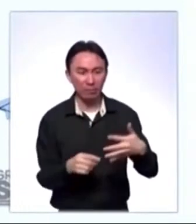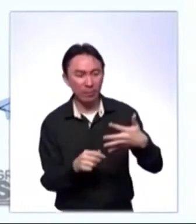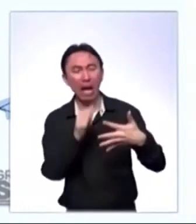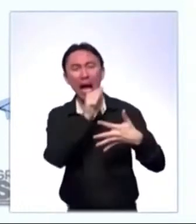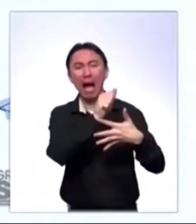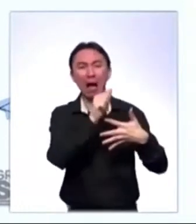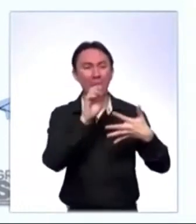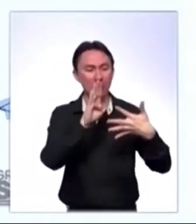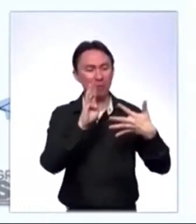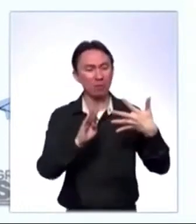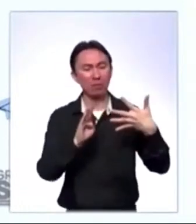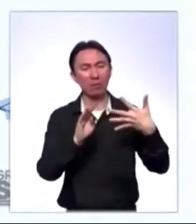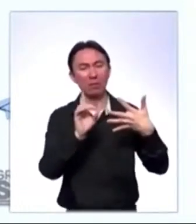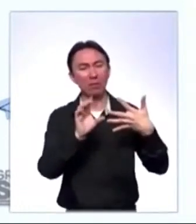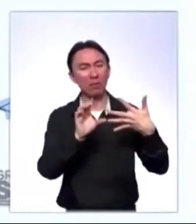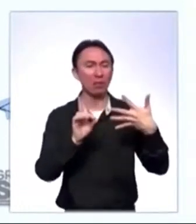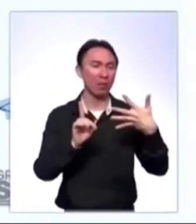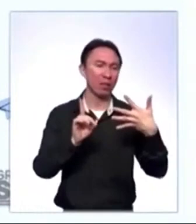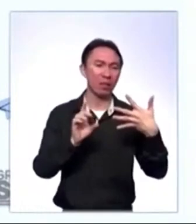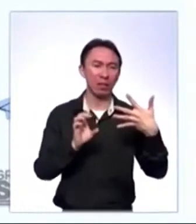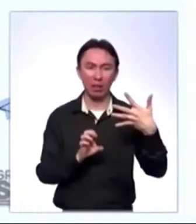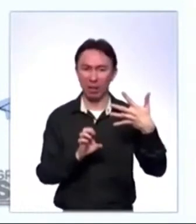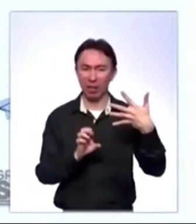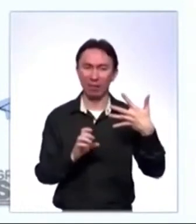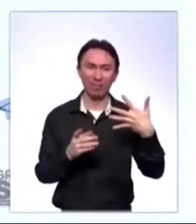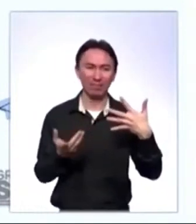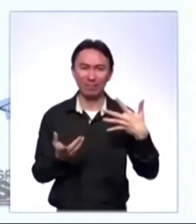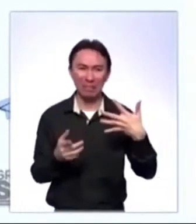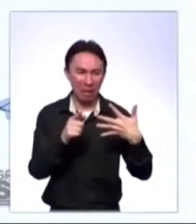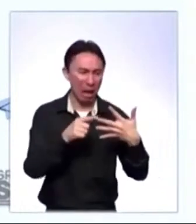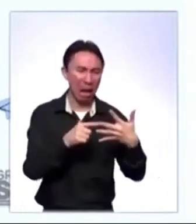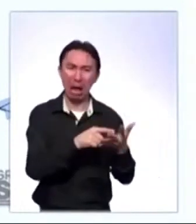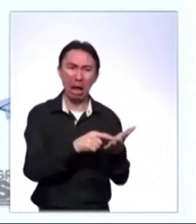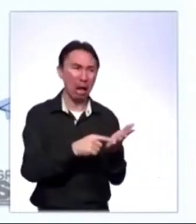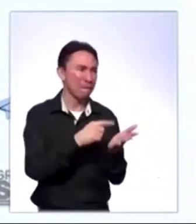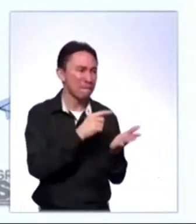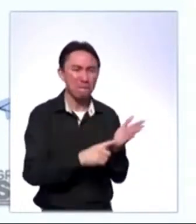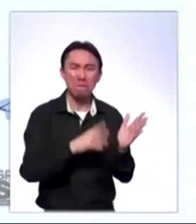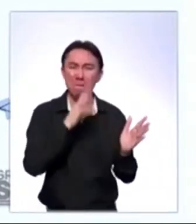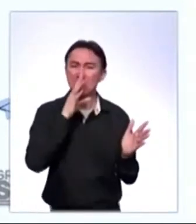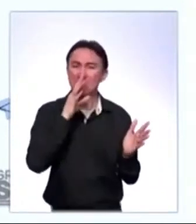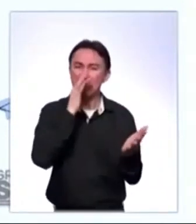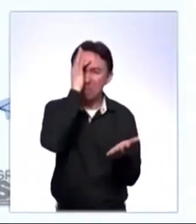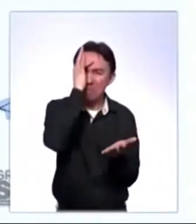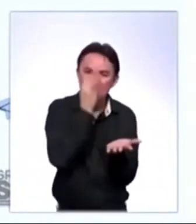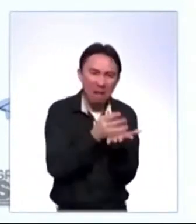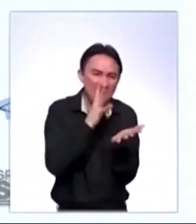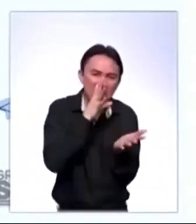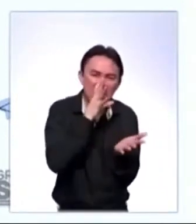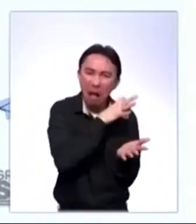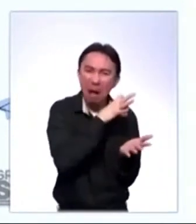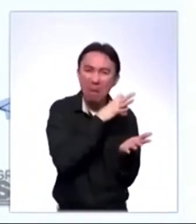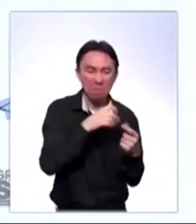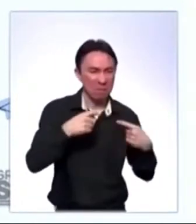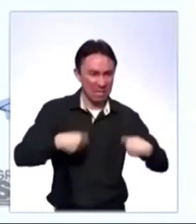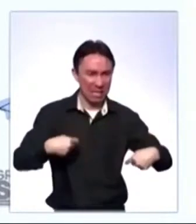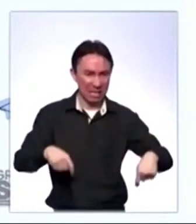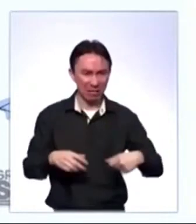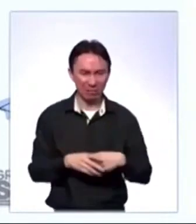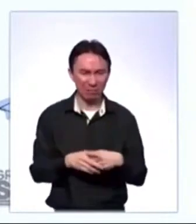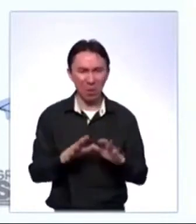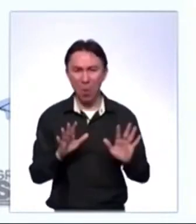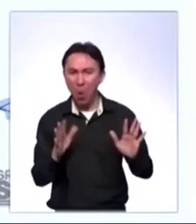Não. O diretor deu dicas, mas não precisa ser fiel. O tempo muda, algumas rubricas não fazem mais sentido hoje em